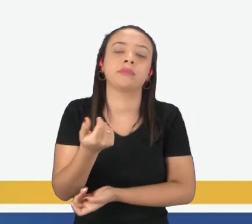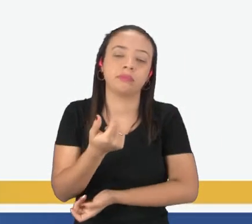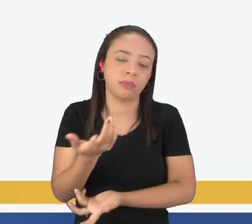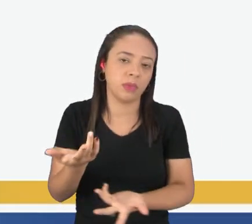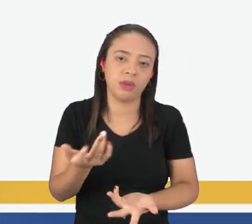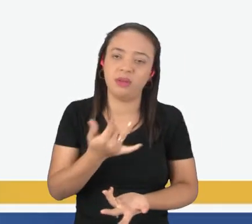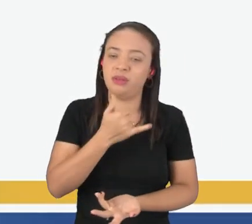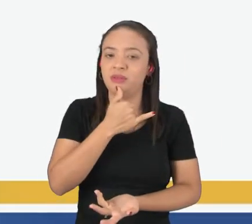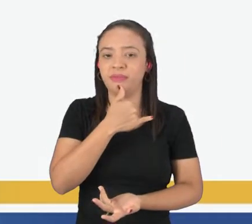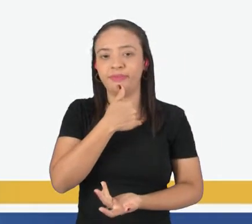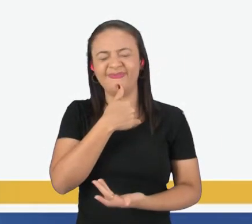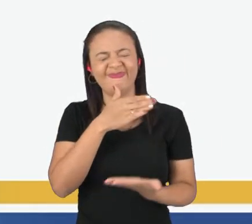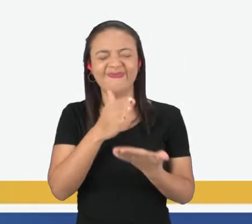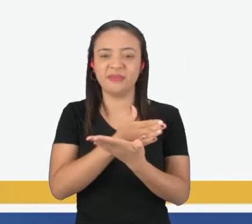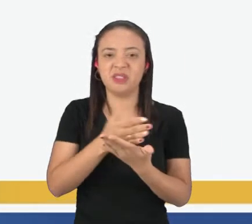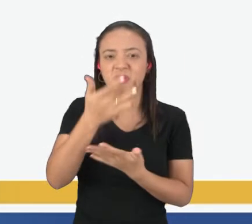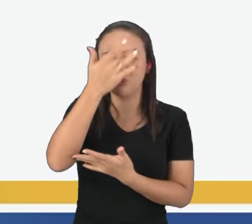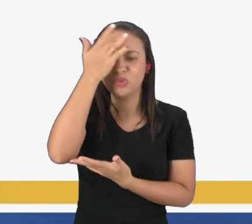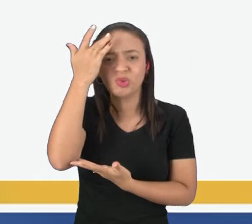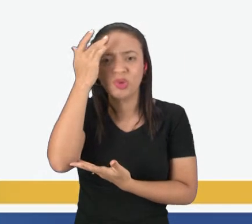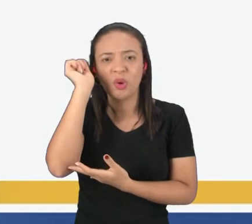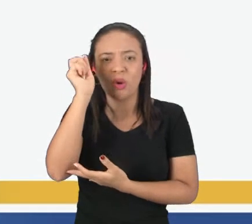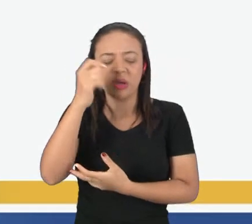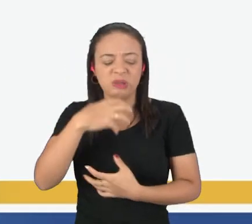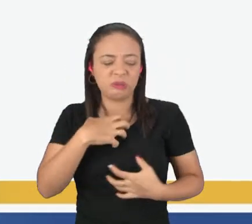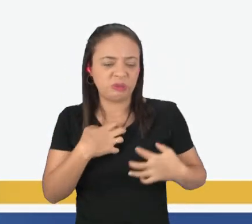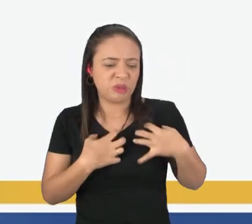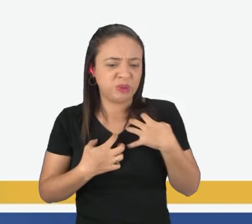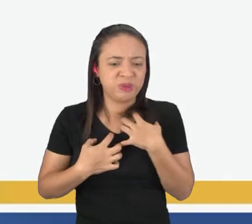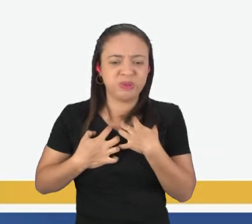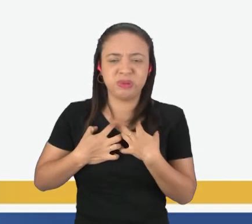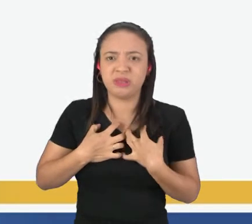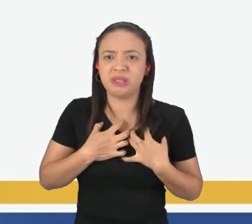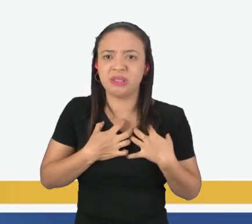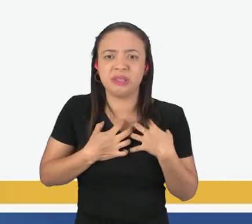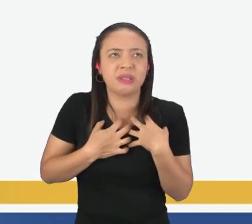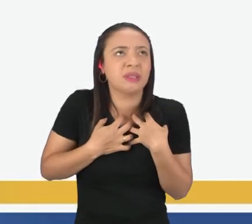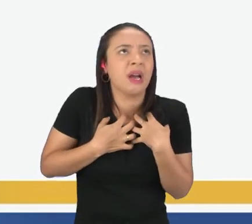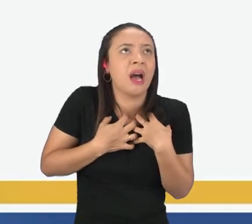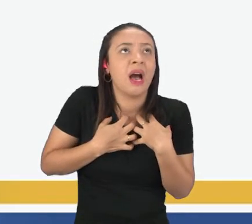isso. A pessoa tem uma angústia, ela tem